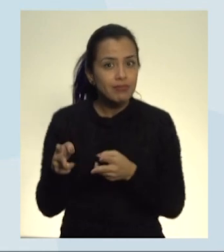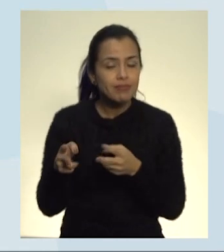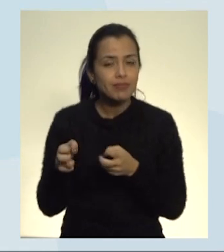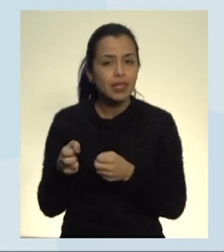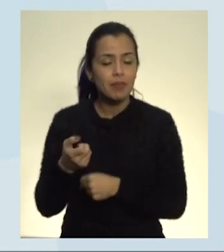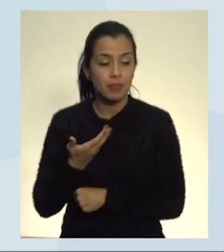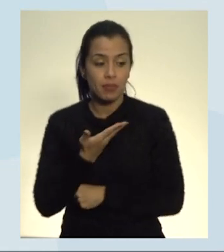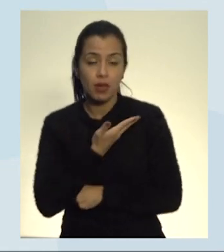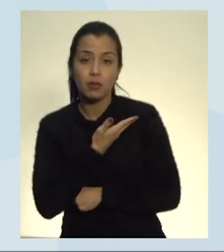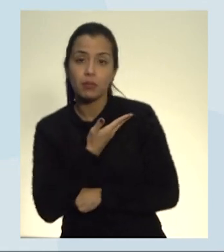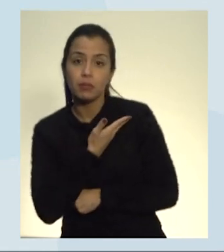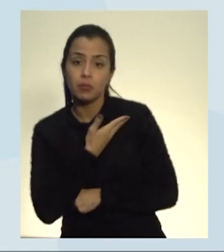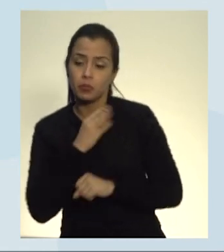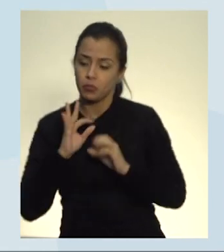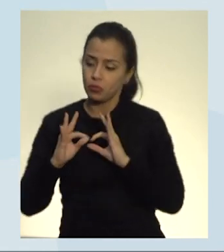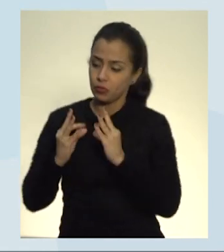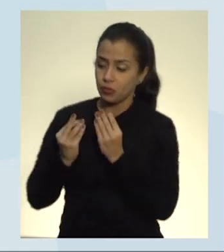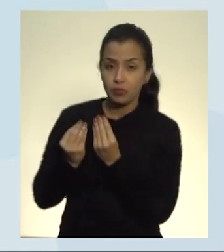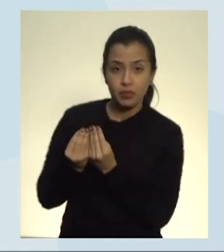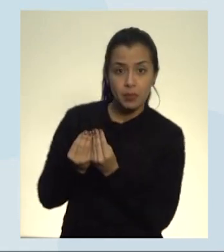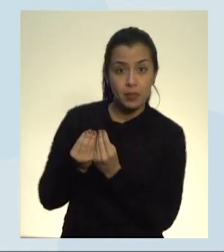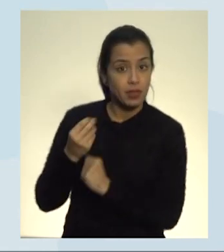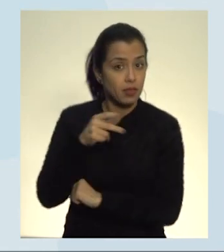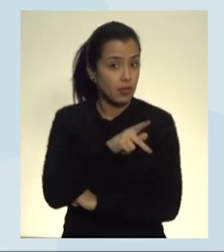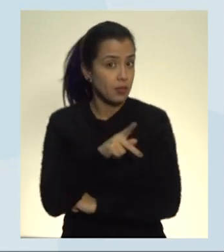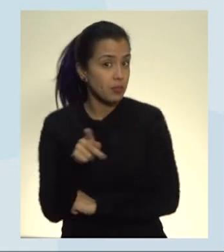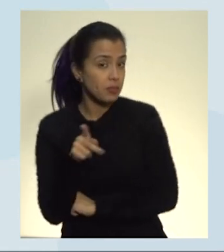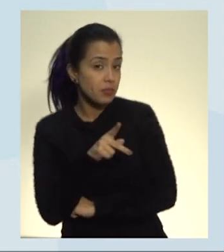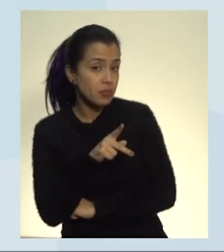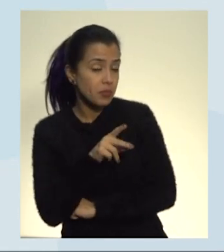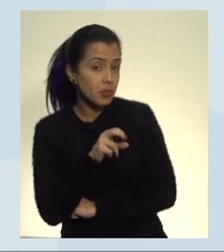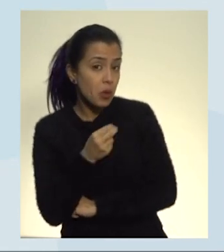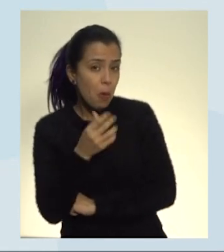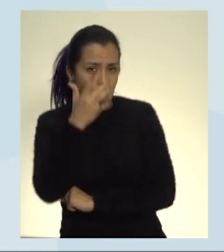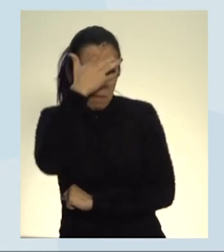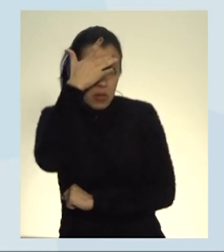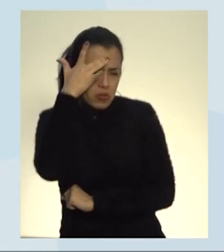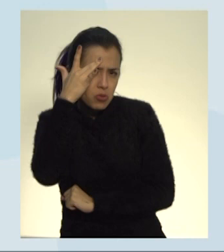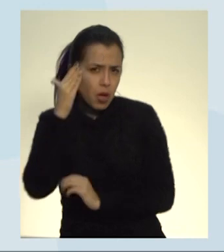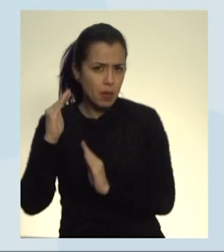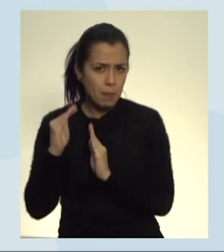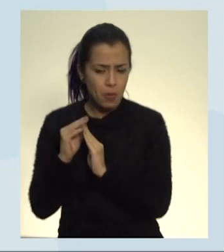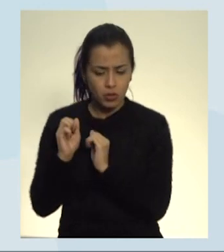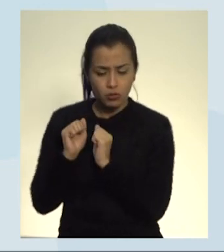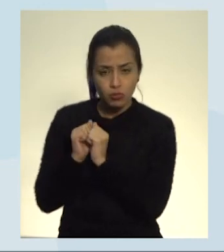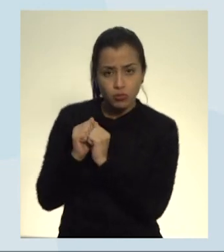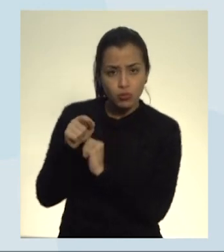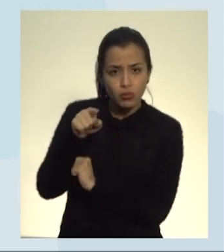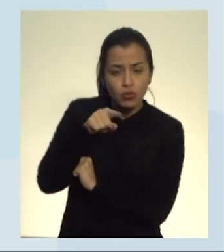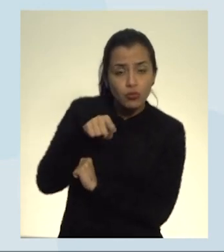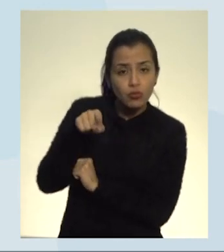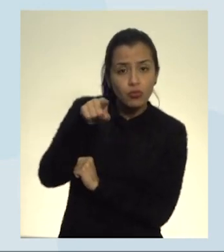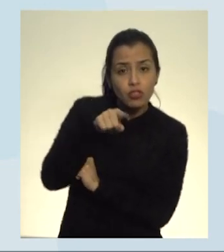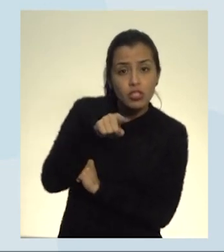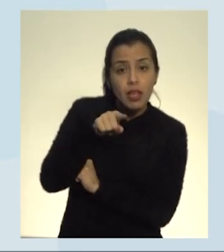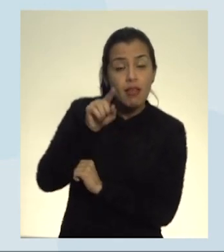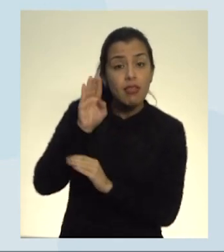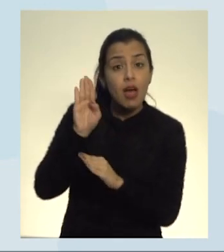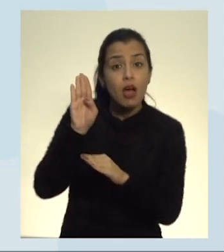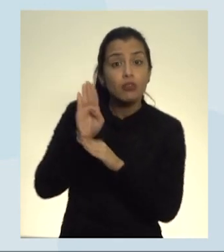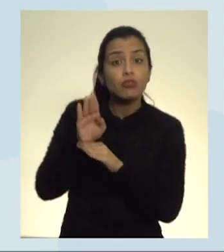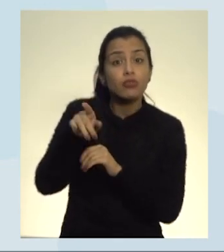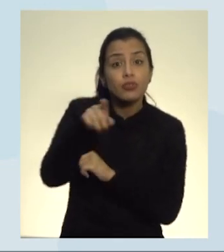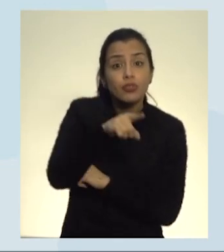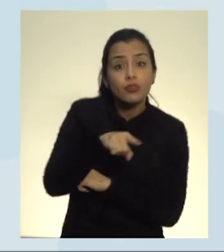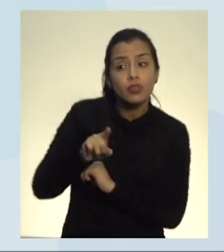de vocês, algum familiar, alguma pessoa que mora com vocês, que está auxiliando